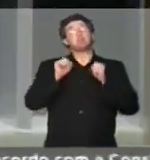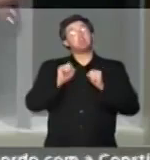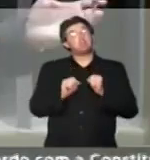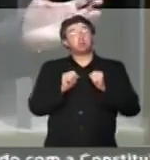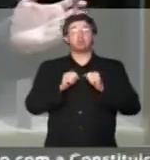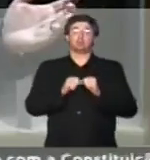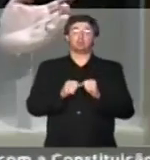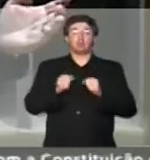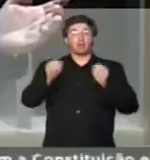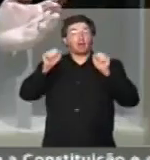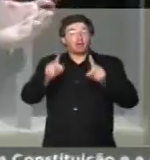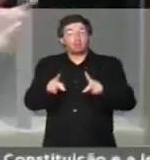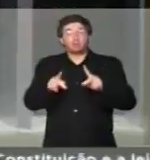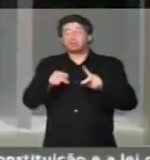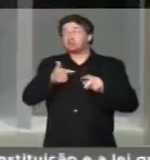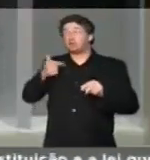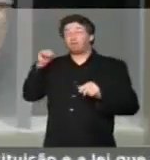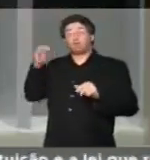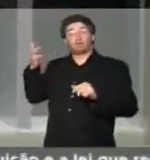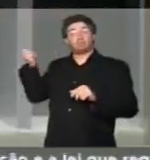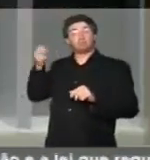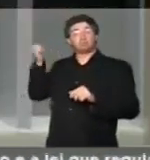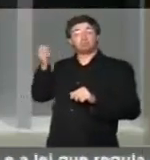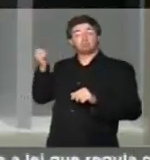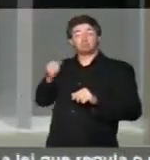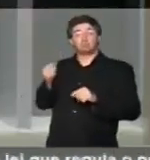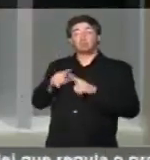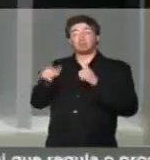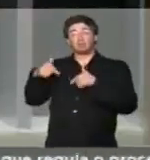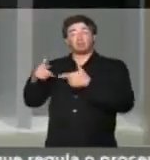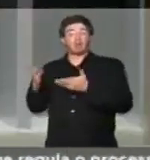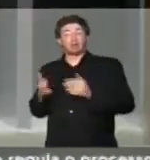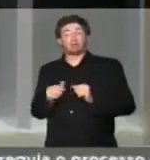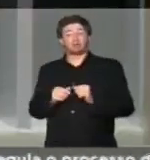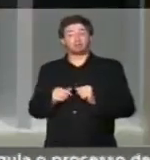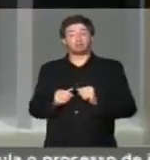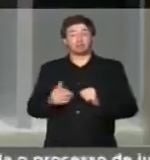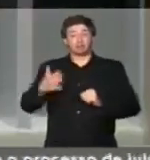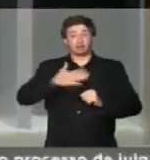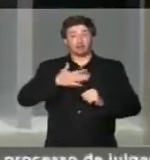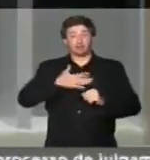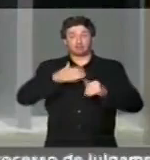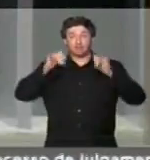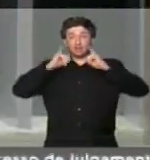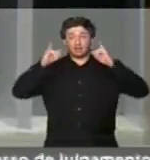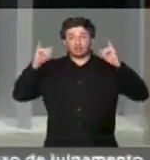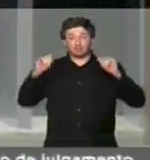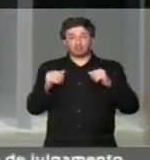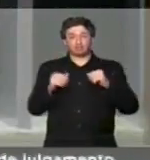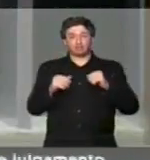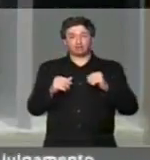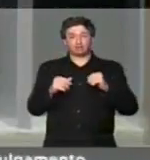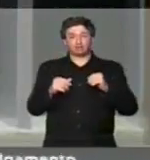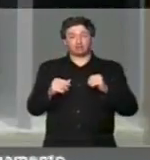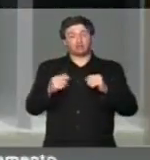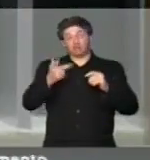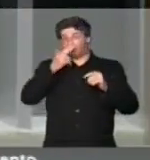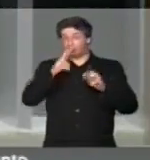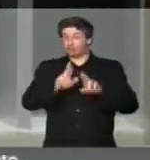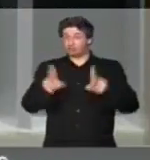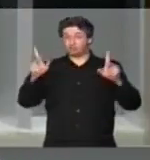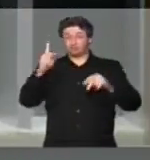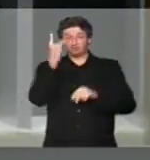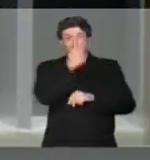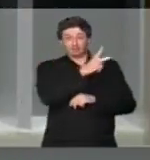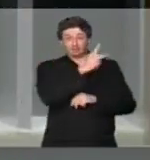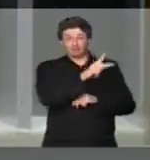ser aposentado que continua ativo as minhas campanhas supõe que é o contrário